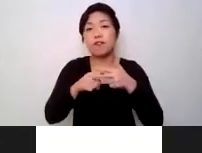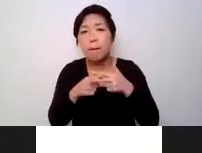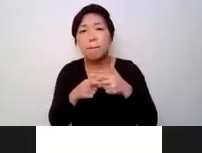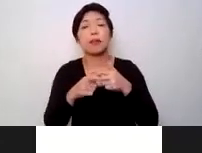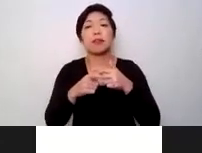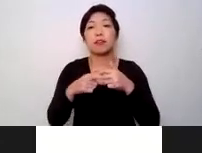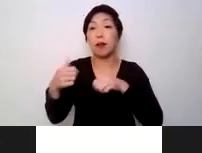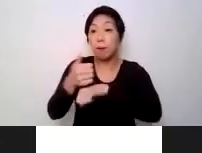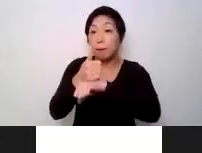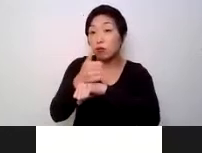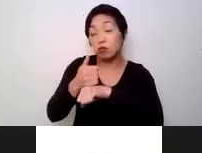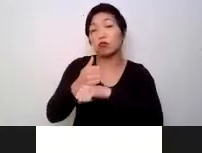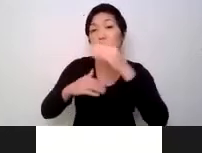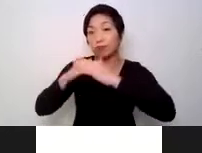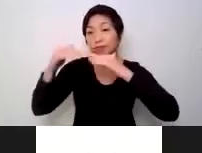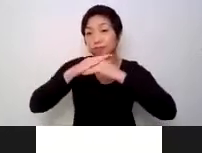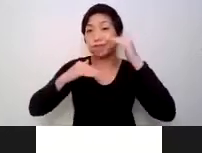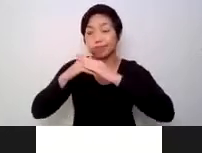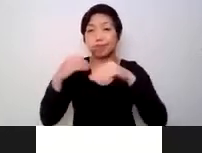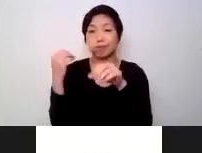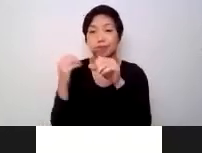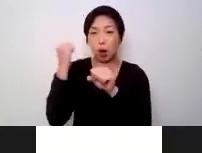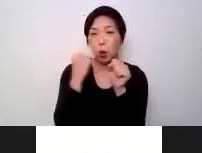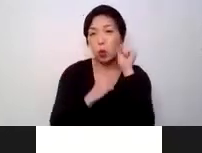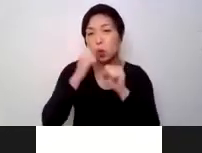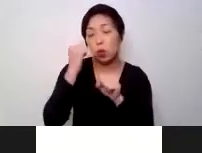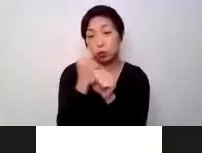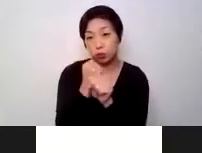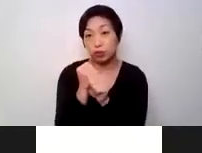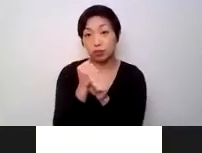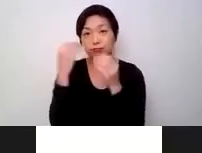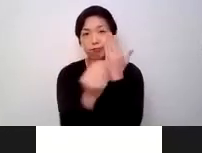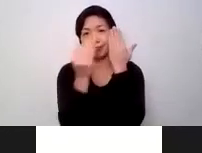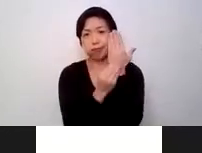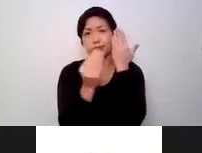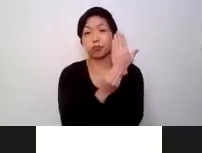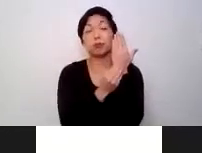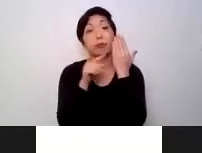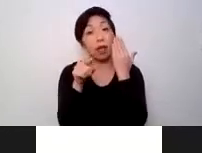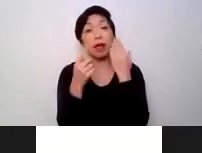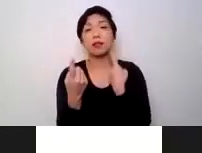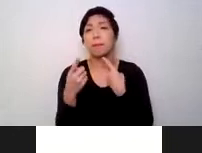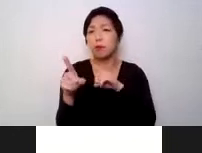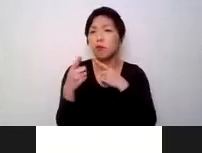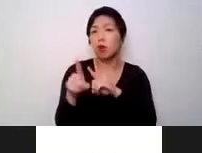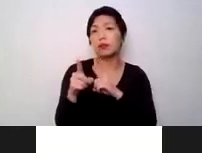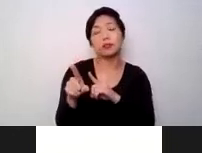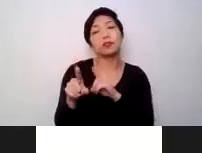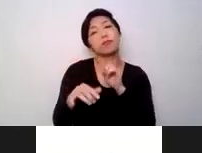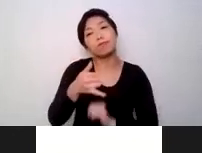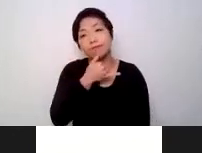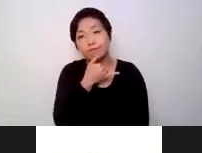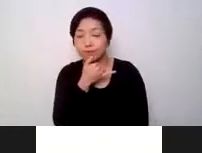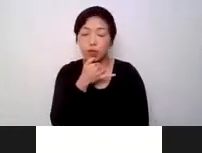infelizmente isso acabou não acontecendo essa provocação formal com a cultura